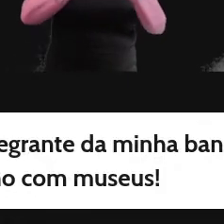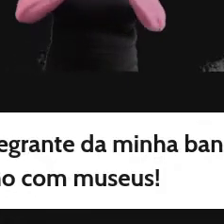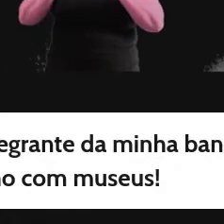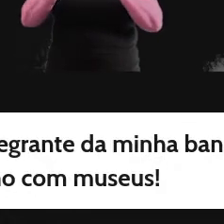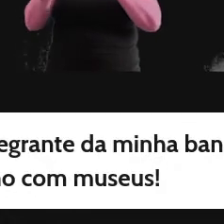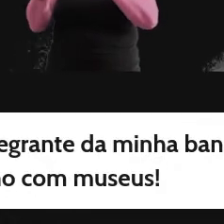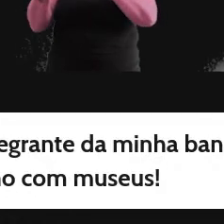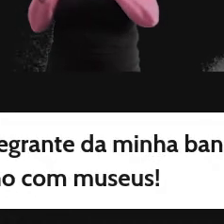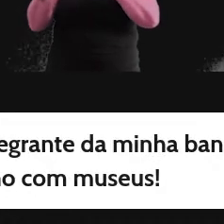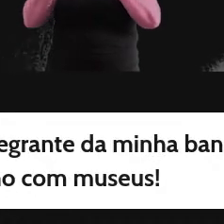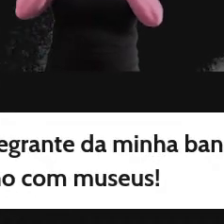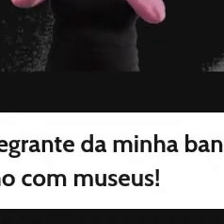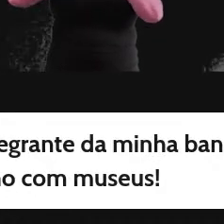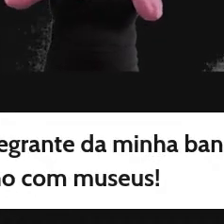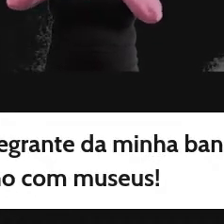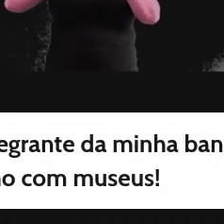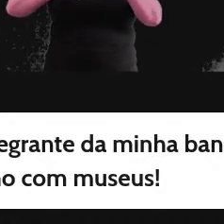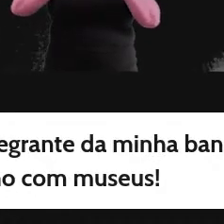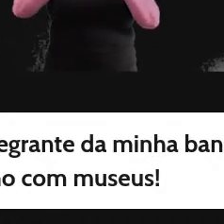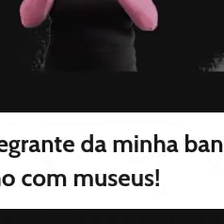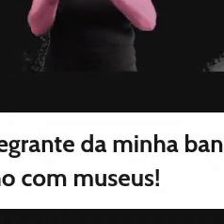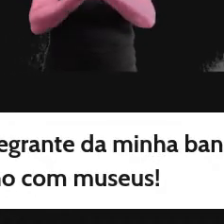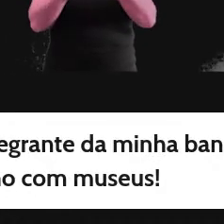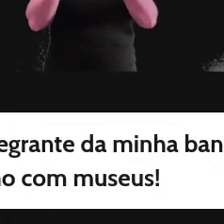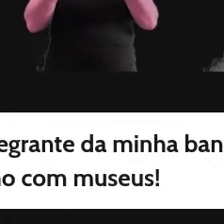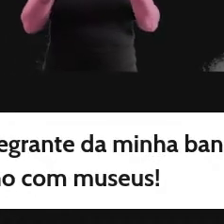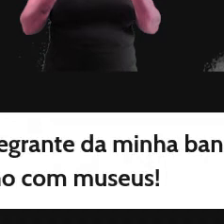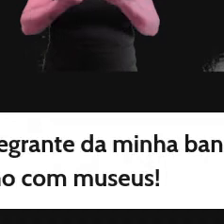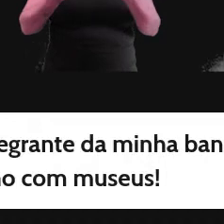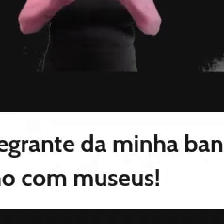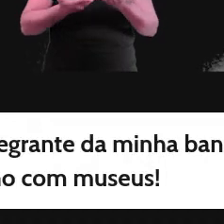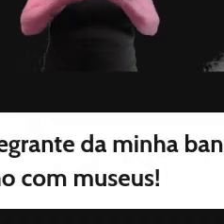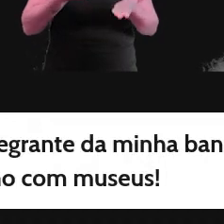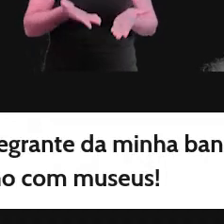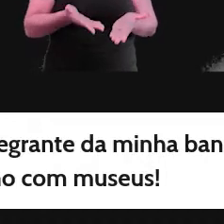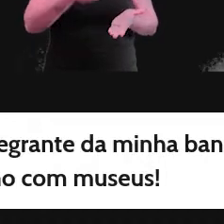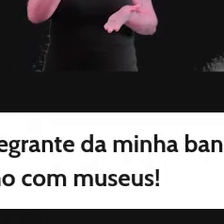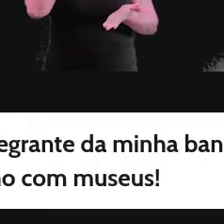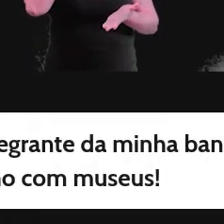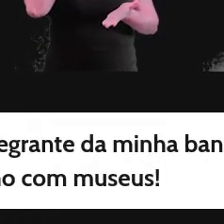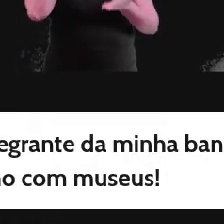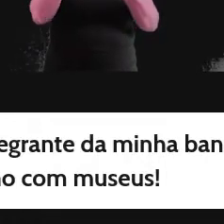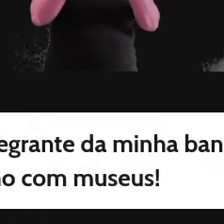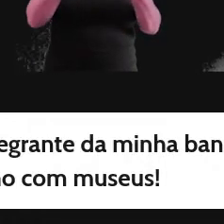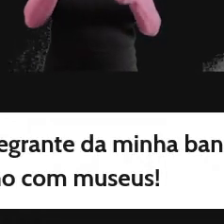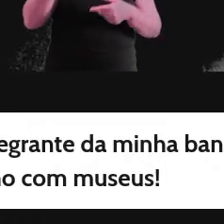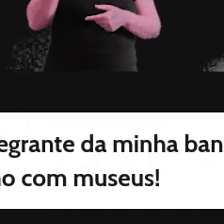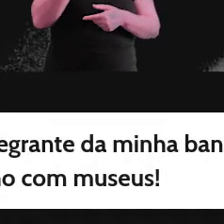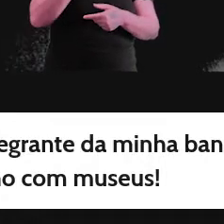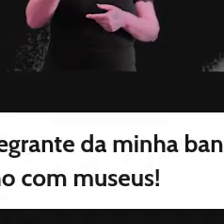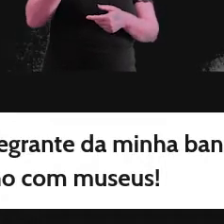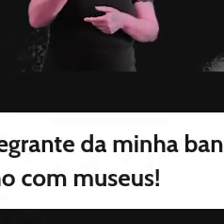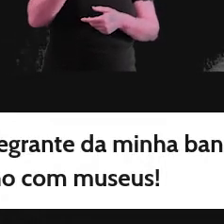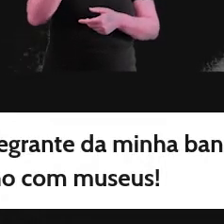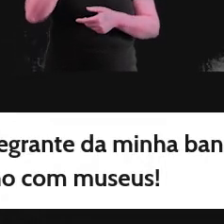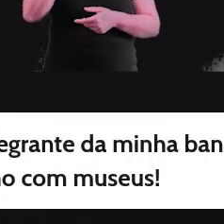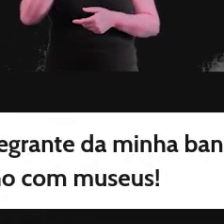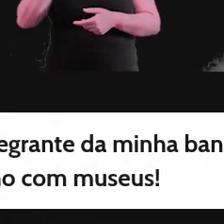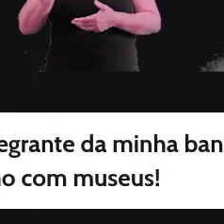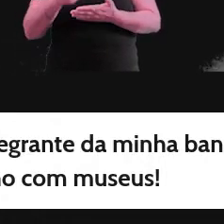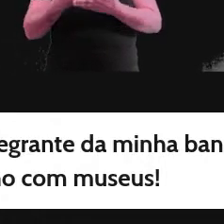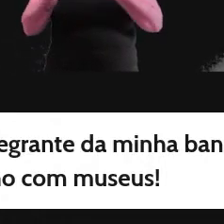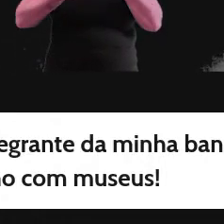a gente depende de um cenário muito complexo, né, para a gente pensar aí as questões de saúde pública, a situação,